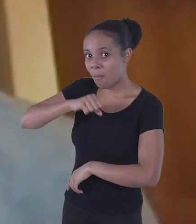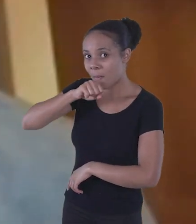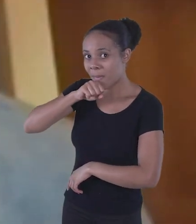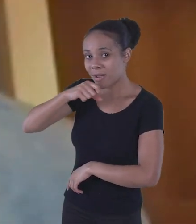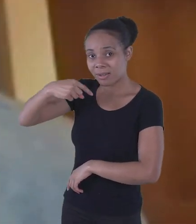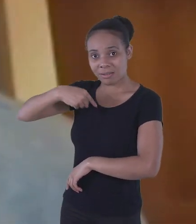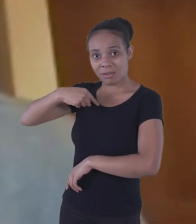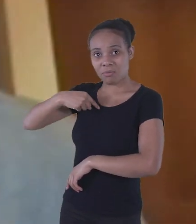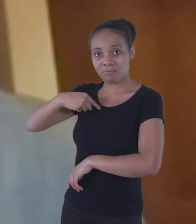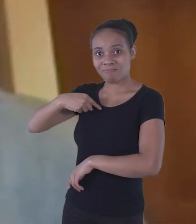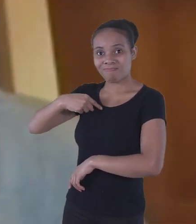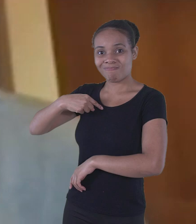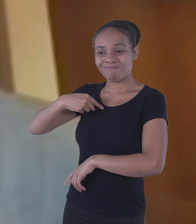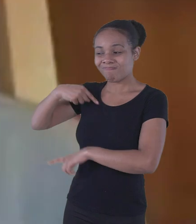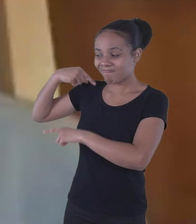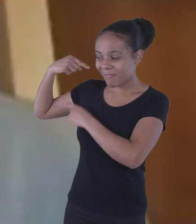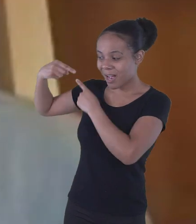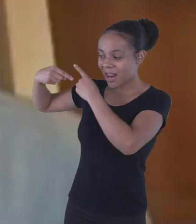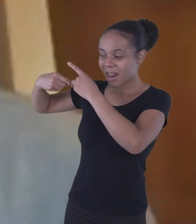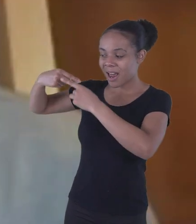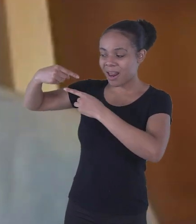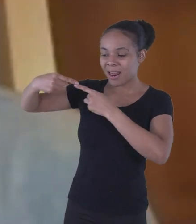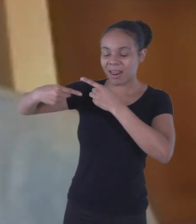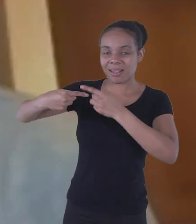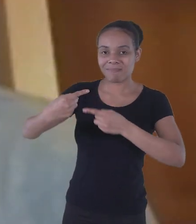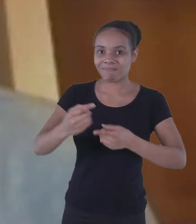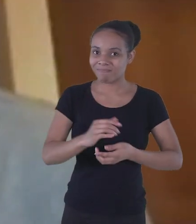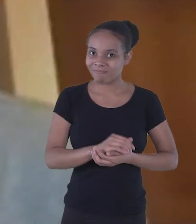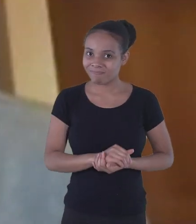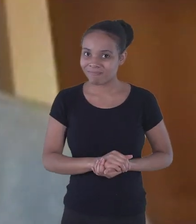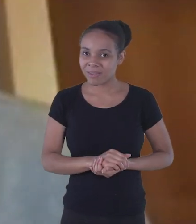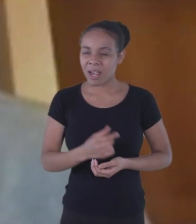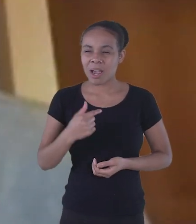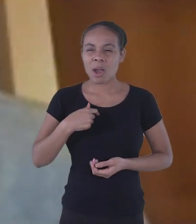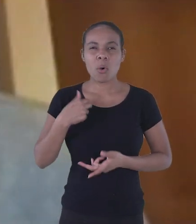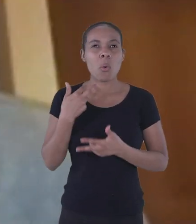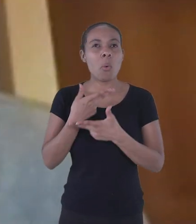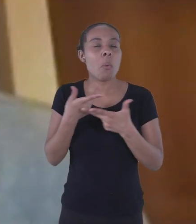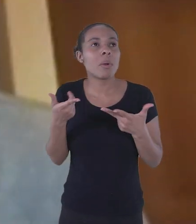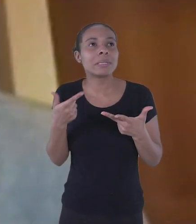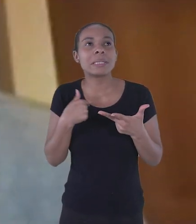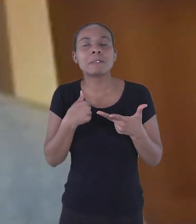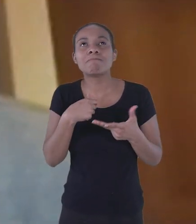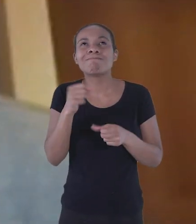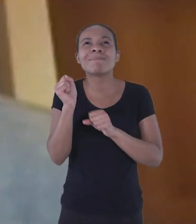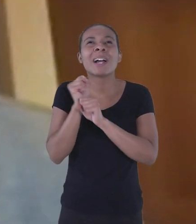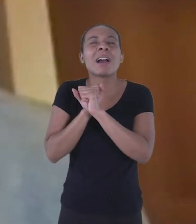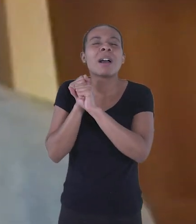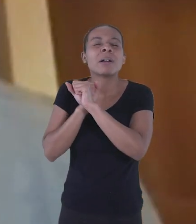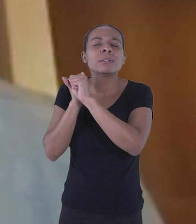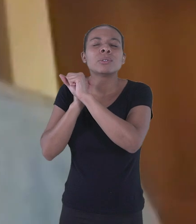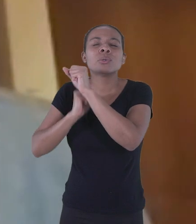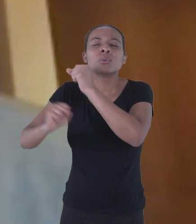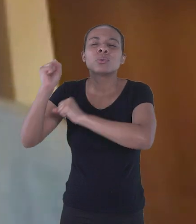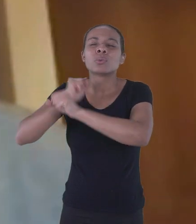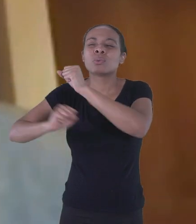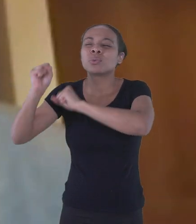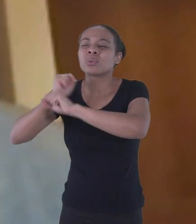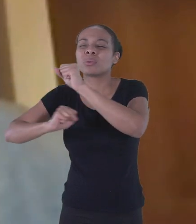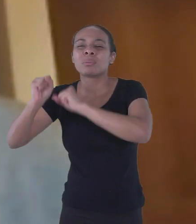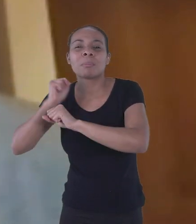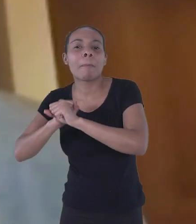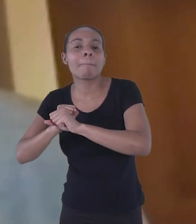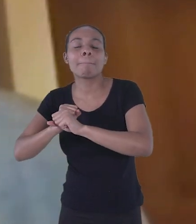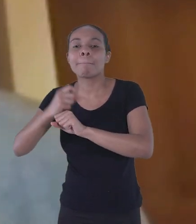eu só tentei ser verdadeiro. São coisas que eu pensei durante muitos anos, através de uma análise maravilhosa.